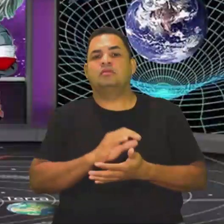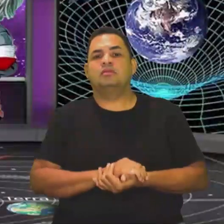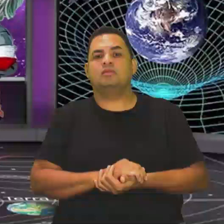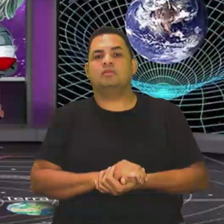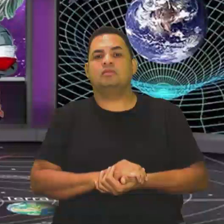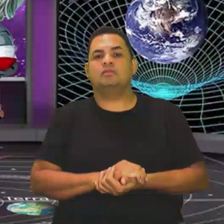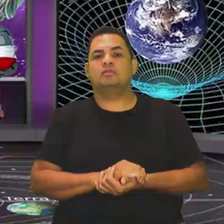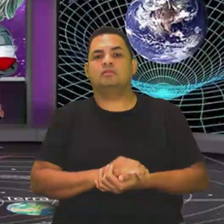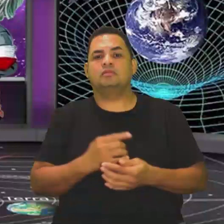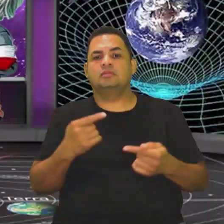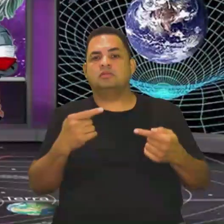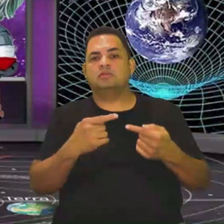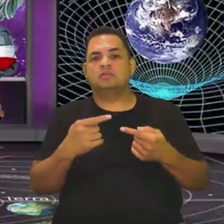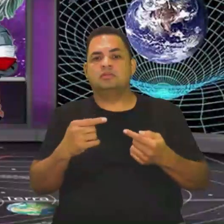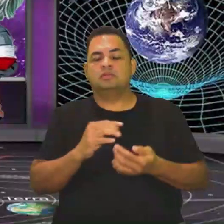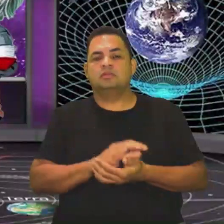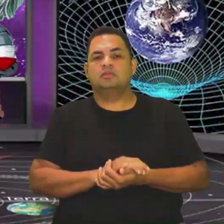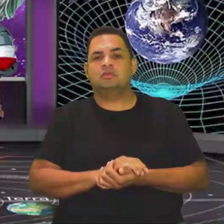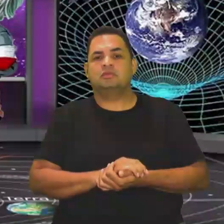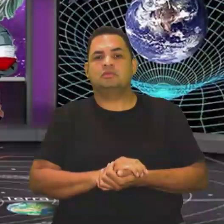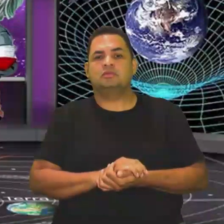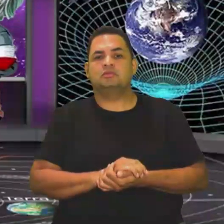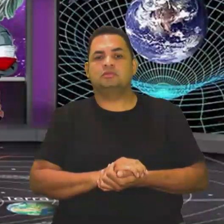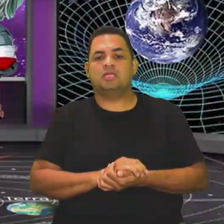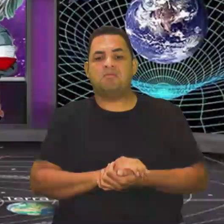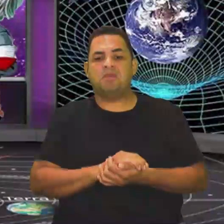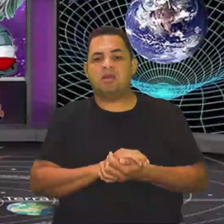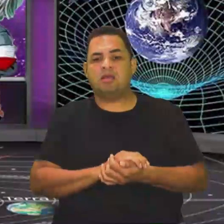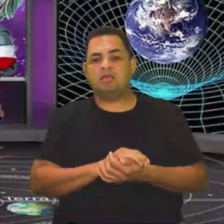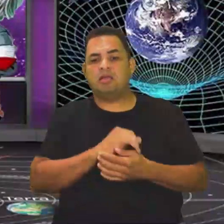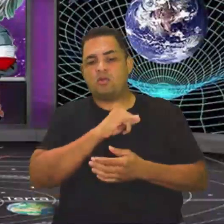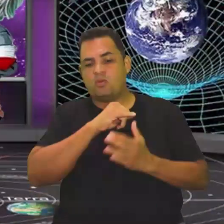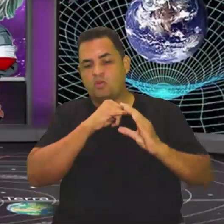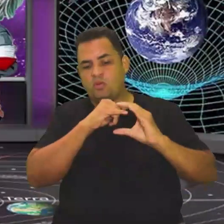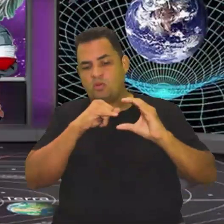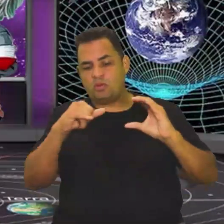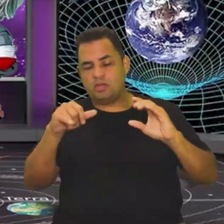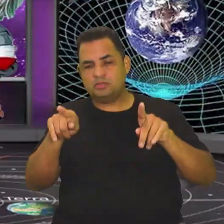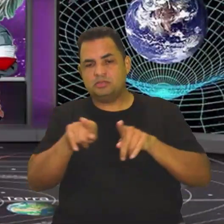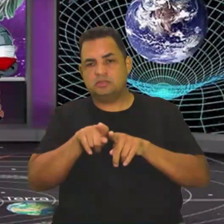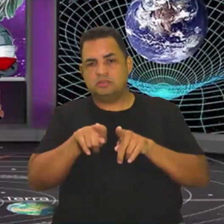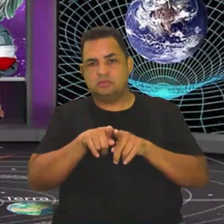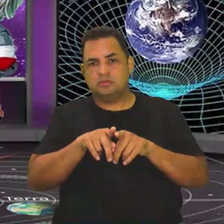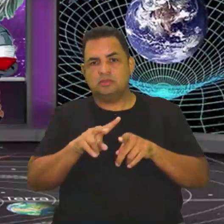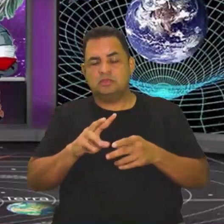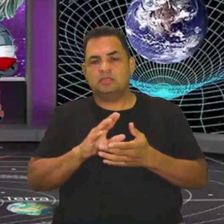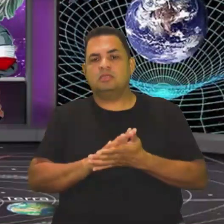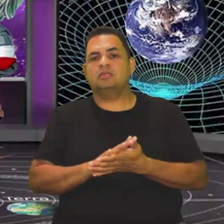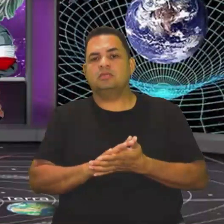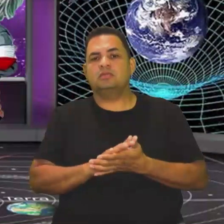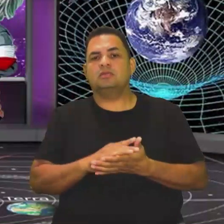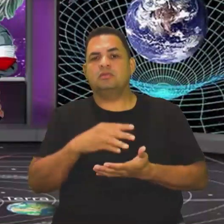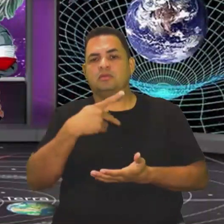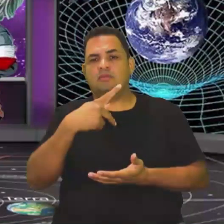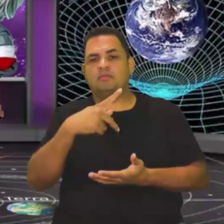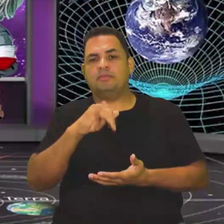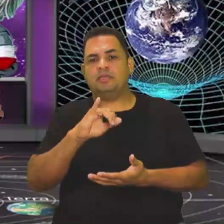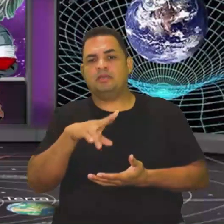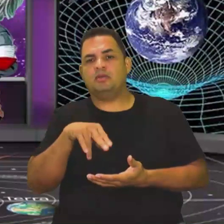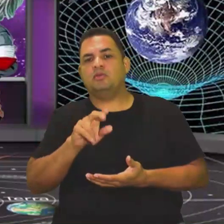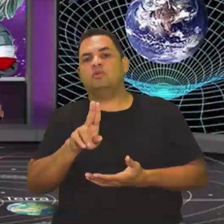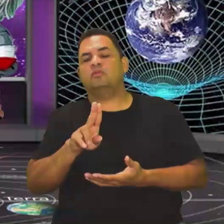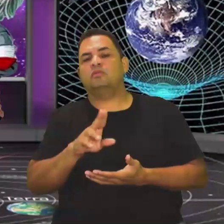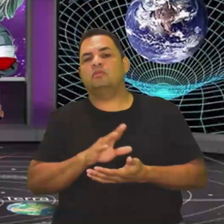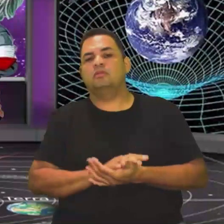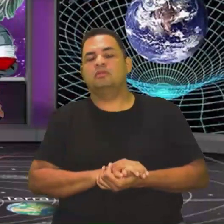vocês, que está relacionada à corrente e está relacionada à tensão? Quem lembra? Eu ouvi um pio? Houve um pio, nesse caso pode falar